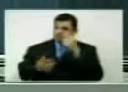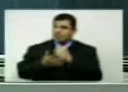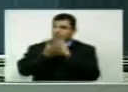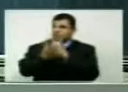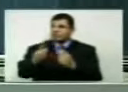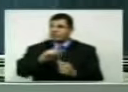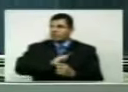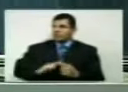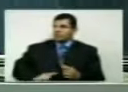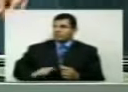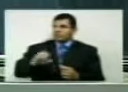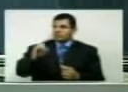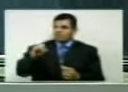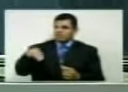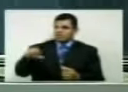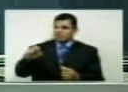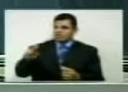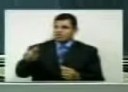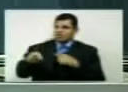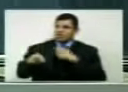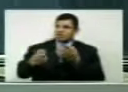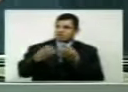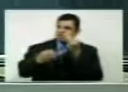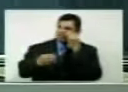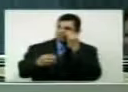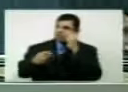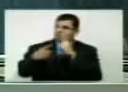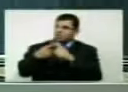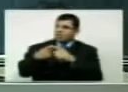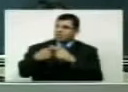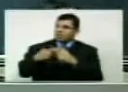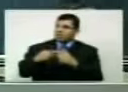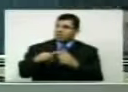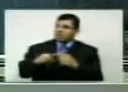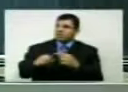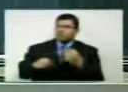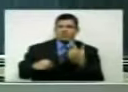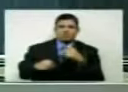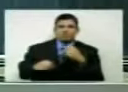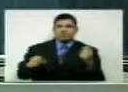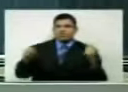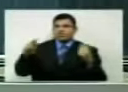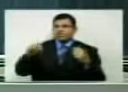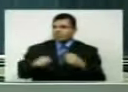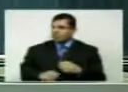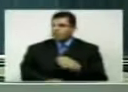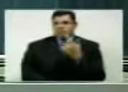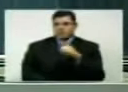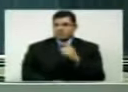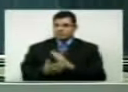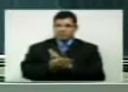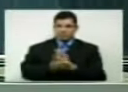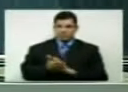tanto o governador Omar Aziz, eu queria que ele viesse aqui me ver, porque no 8º andar do SECOM não tem ar-condicionado, deputado Chico